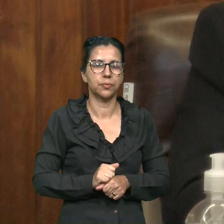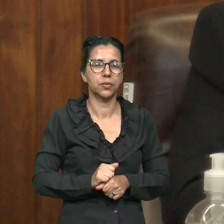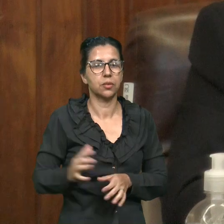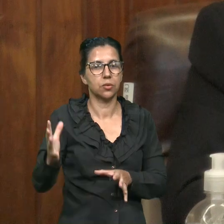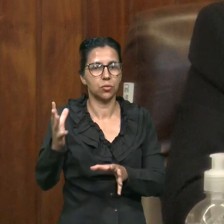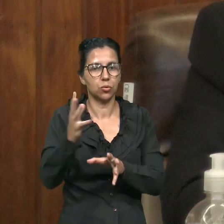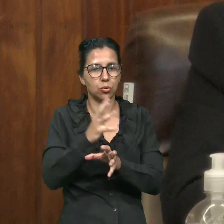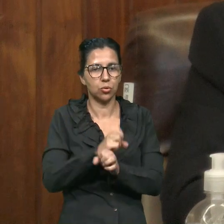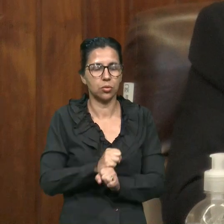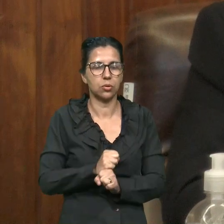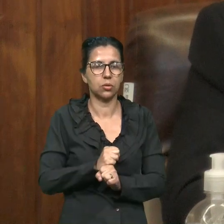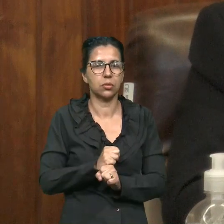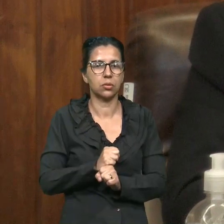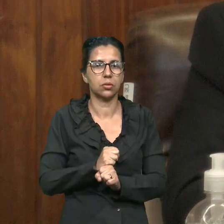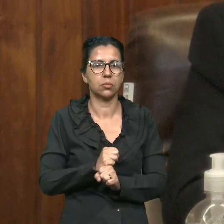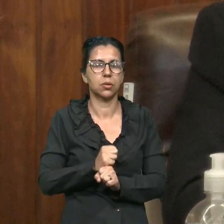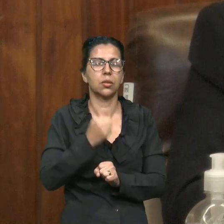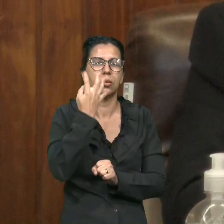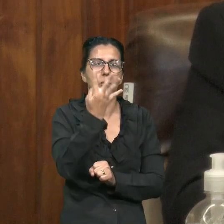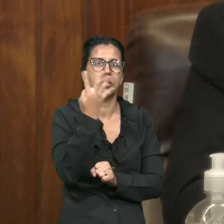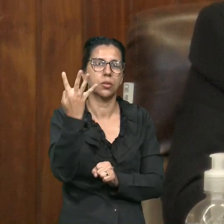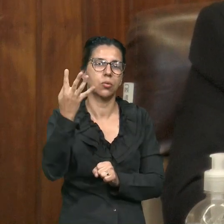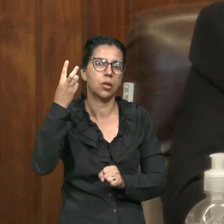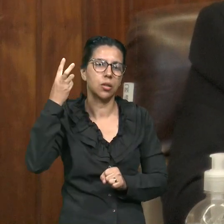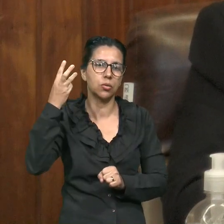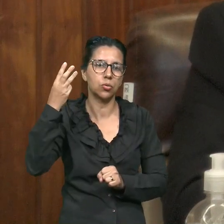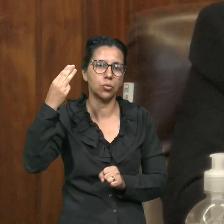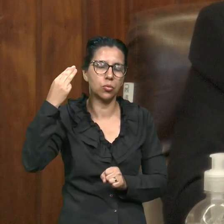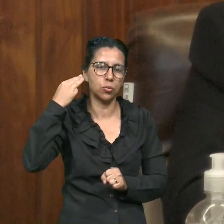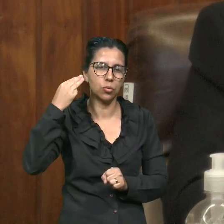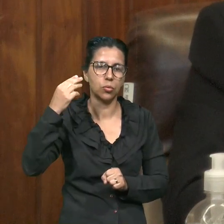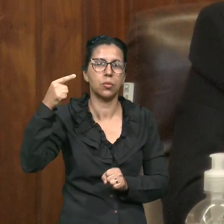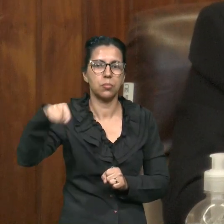R$ 3.617.988. Valor total até o momento,